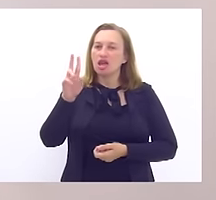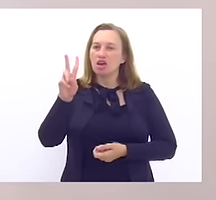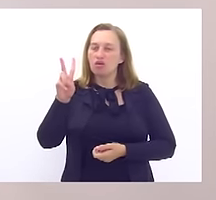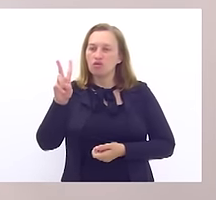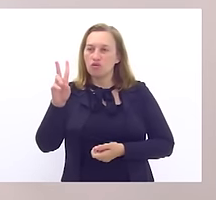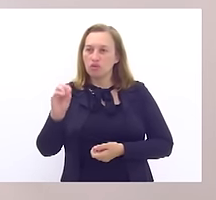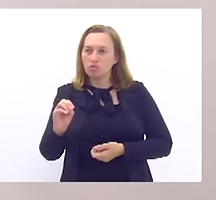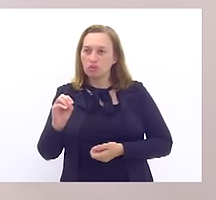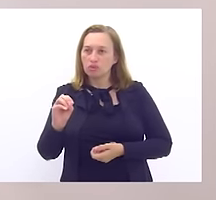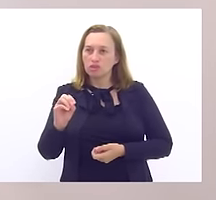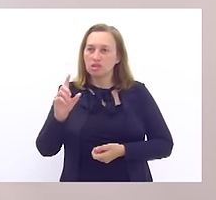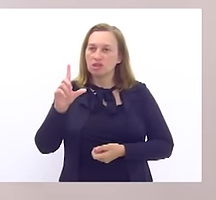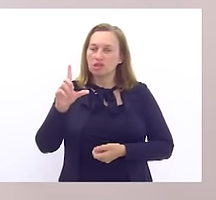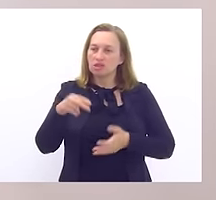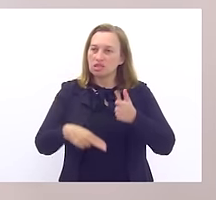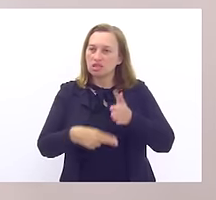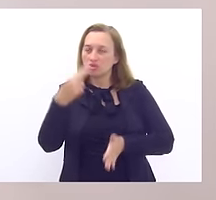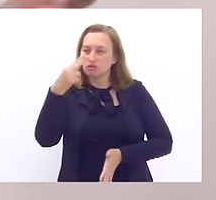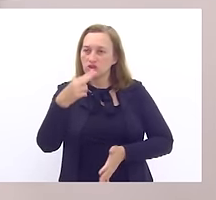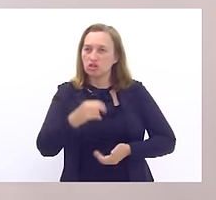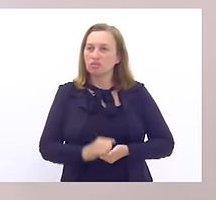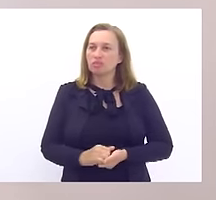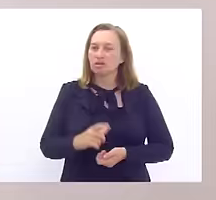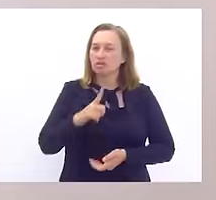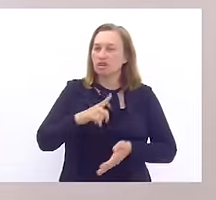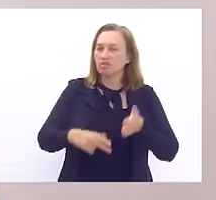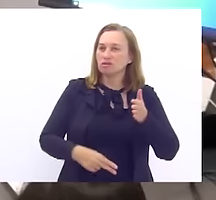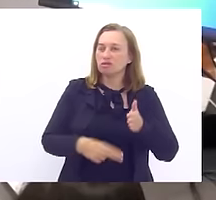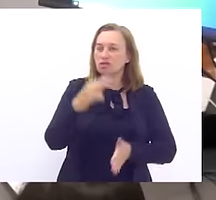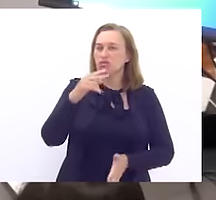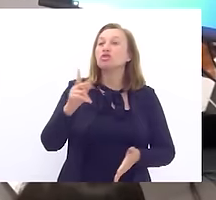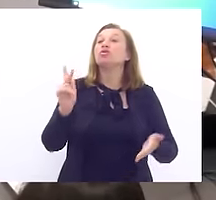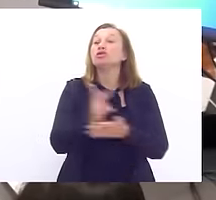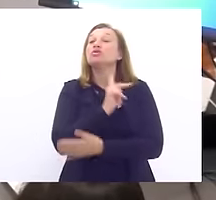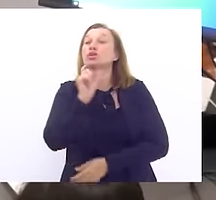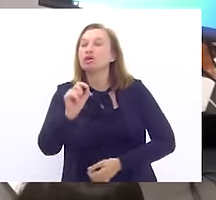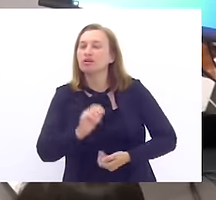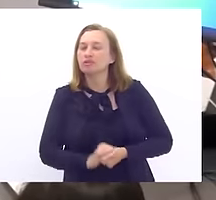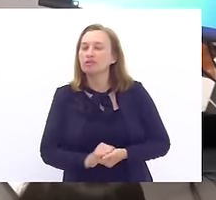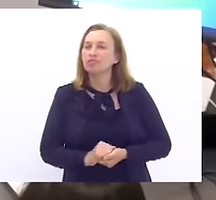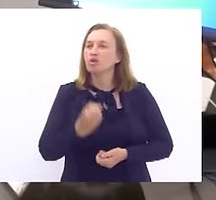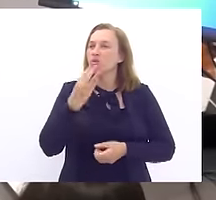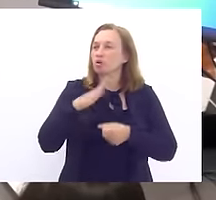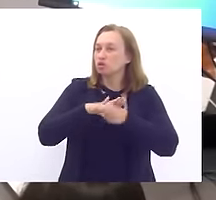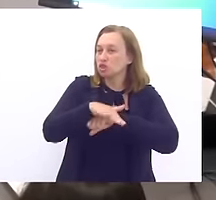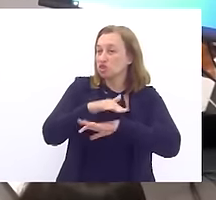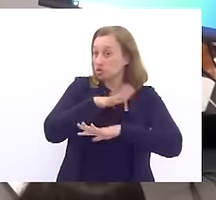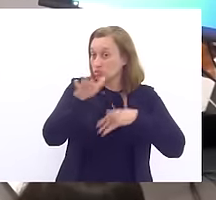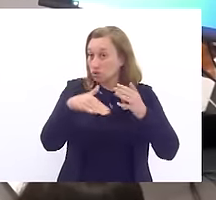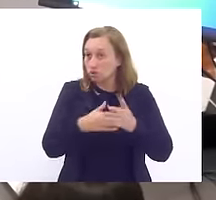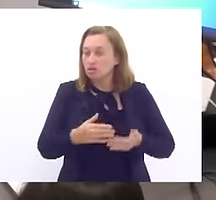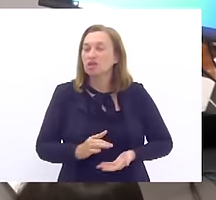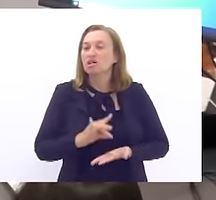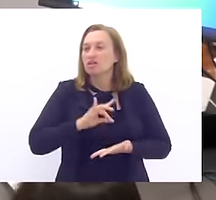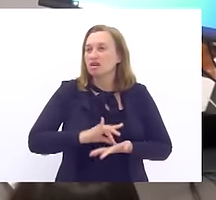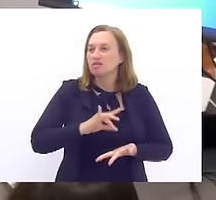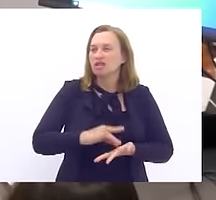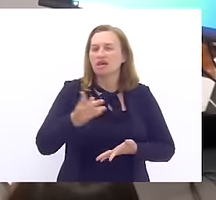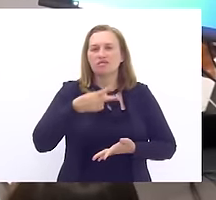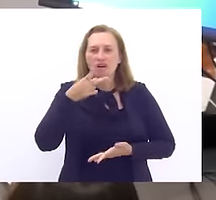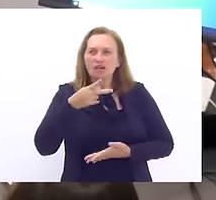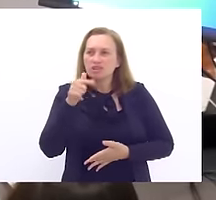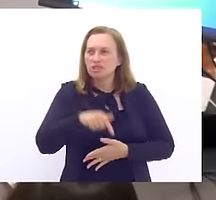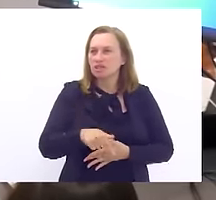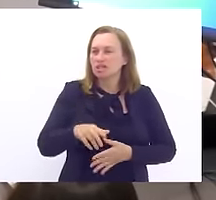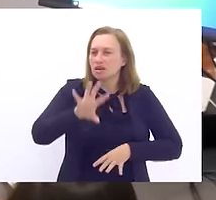aí o Rogério vai narrar aqui pro meu que tava numa cirurgia e olha o que que aconteceu bem boa noite a todos na verdade quando vem se falando aqui